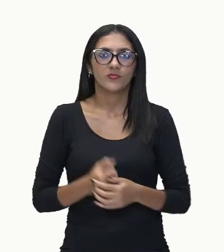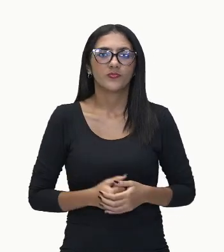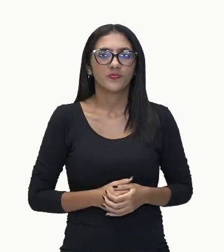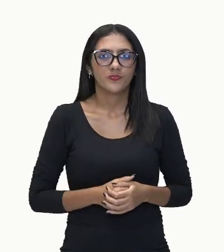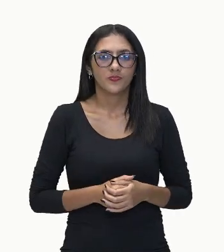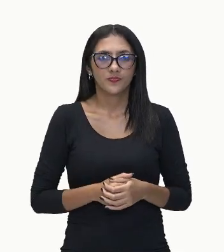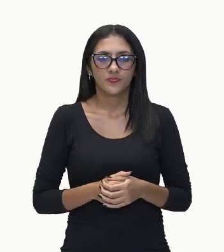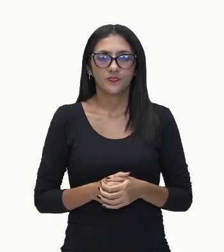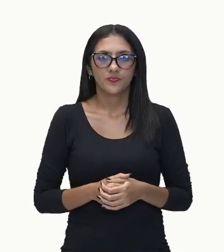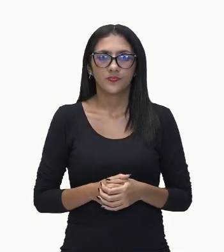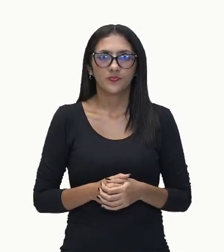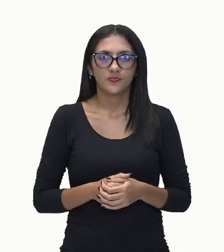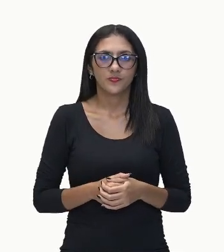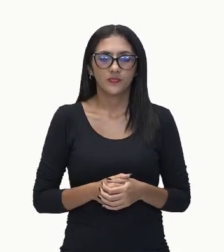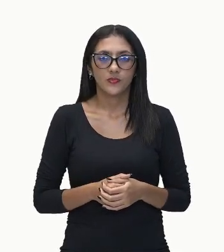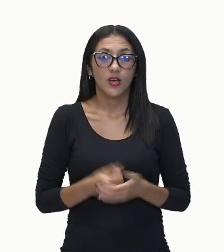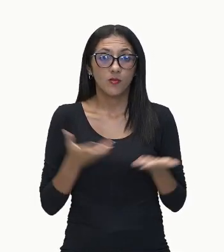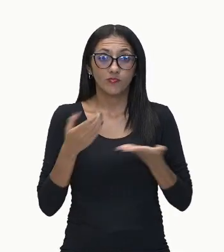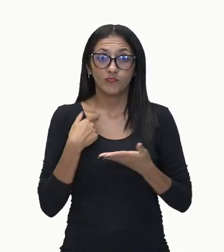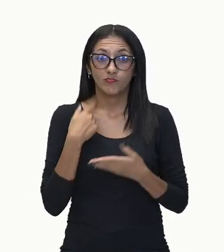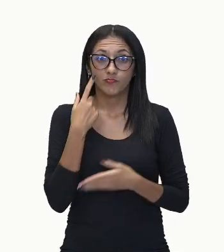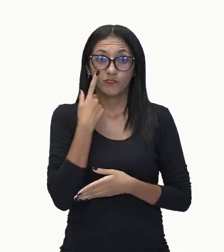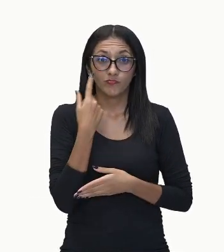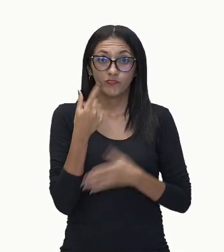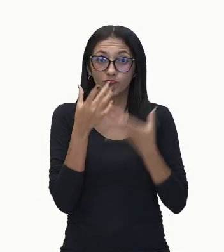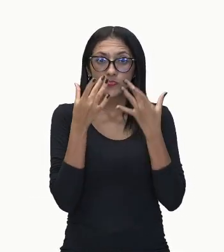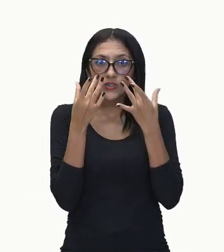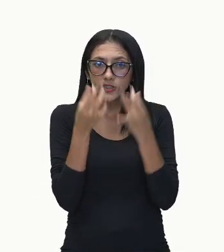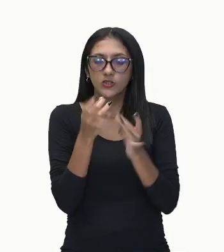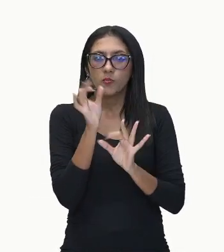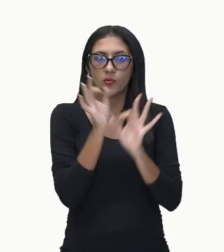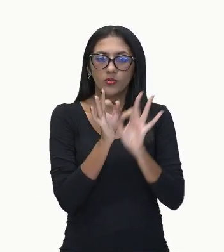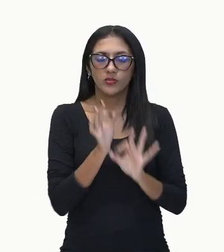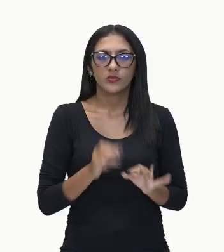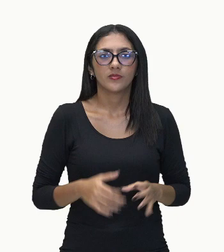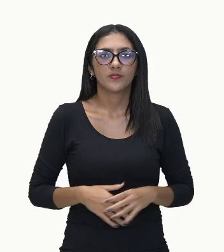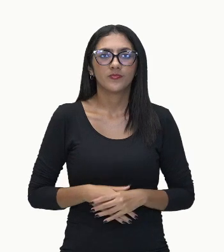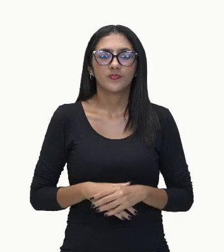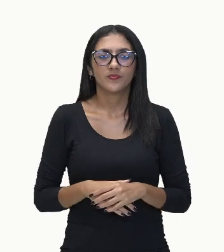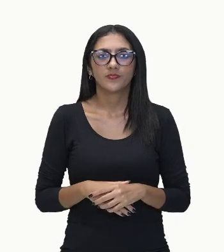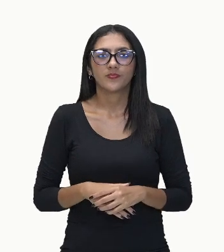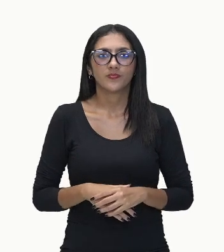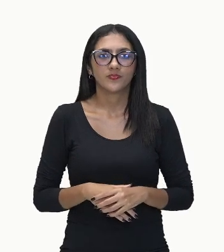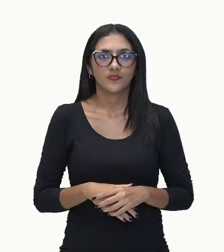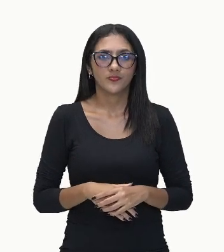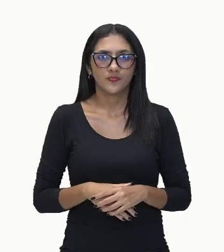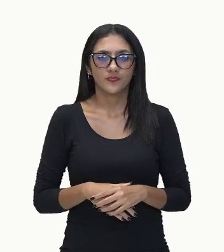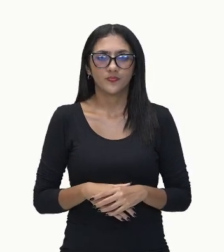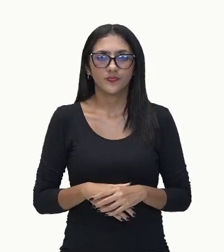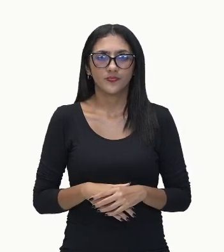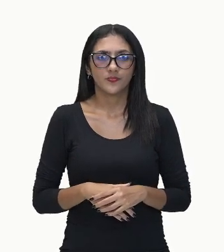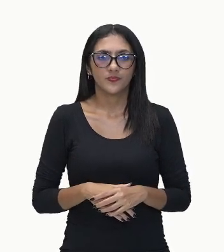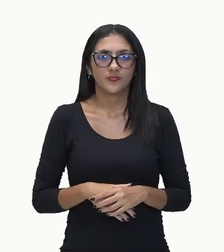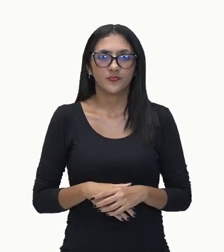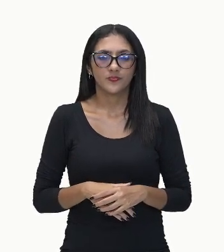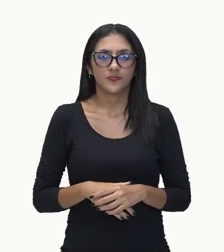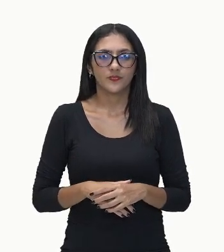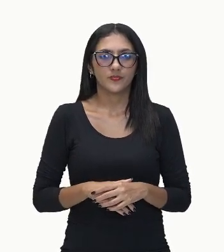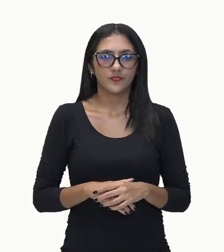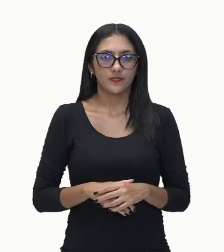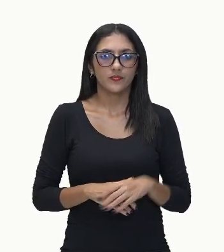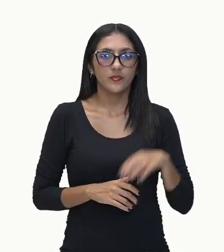escrever aqui ó presta bem atenção pegar o pincel vermelho aqui olha aqui temos aqui o seguinte ó